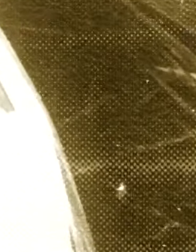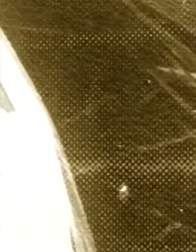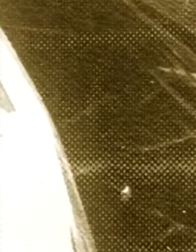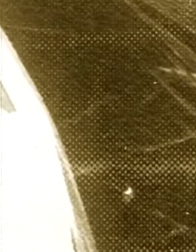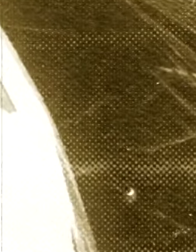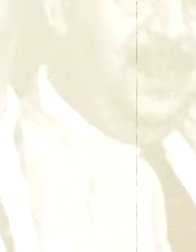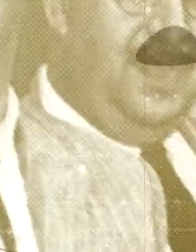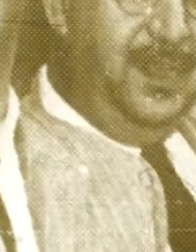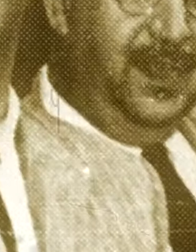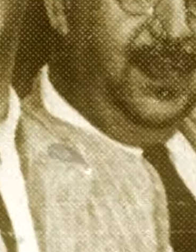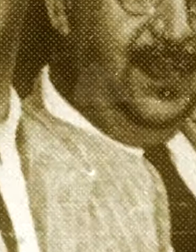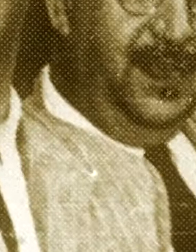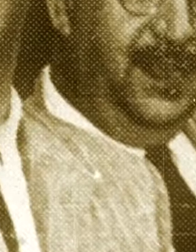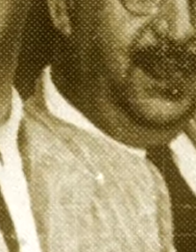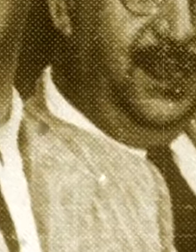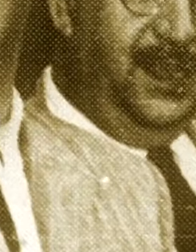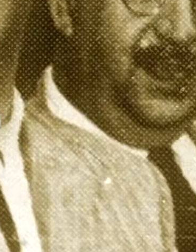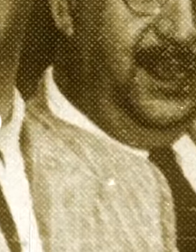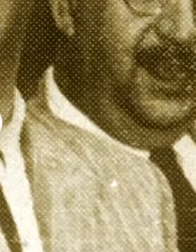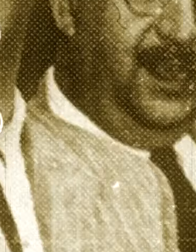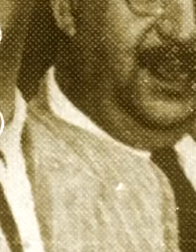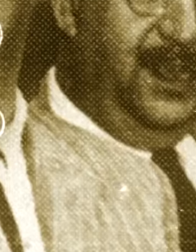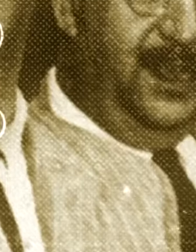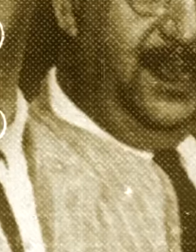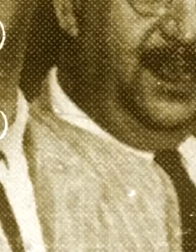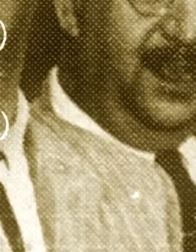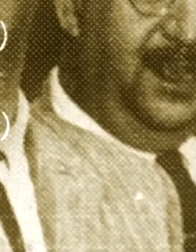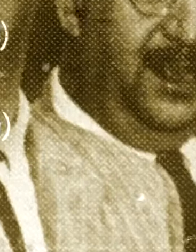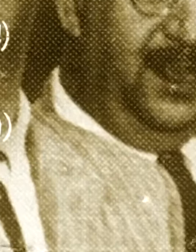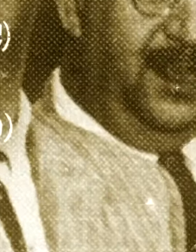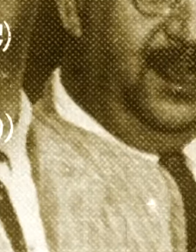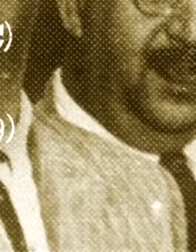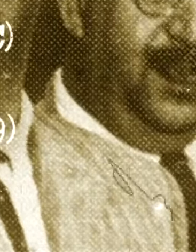amor e, sobretudo, com sentimento.